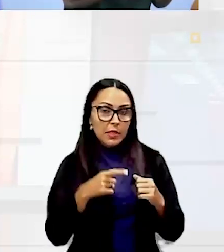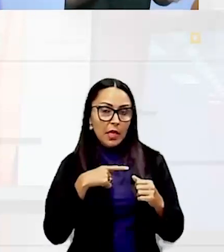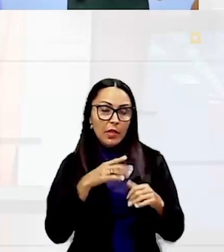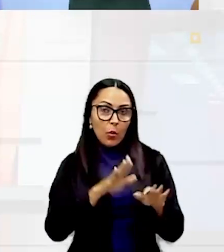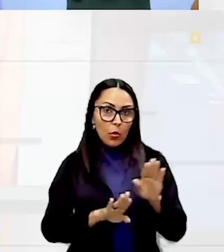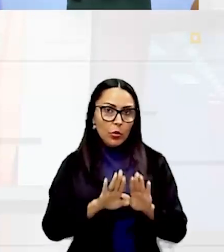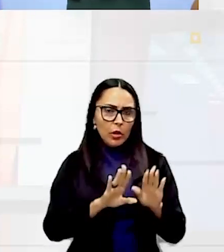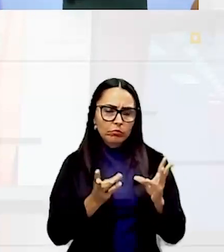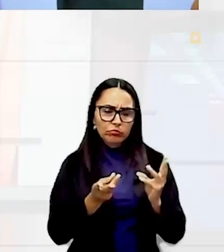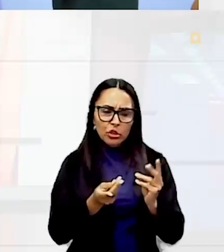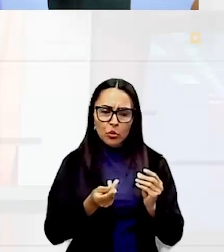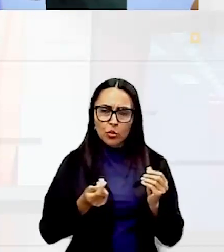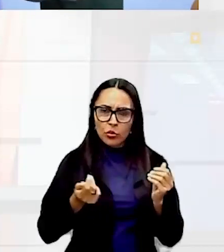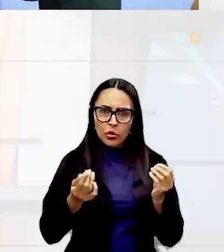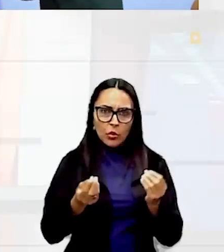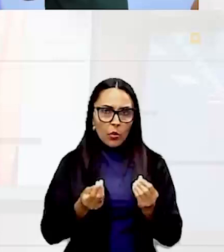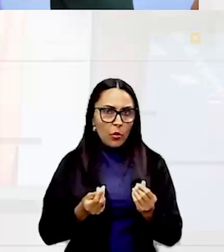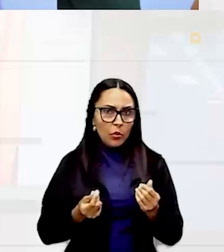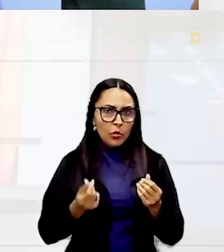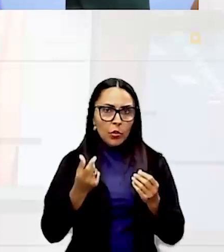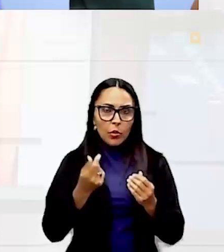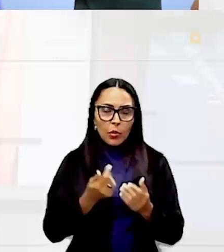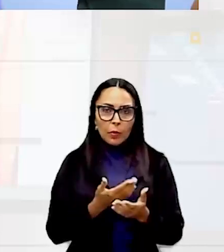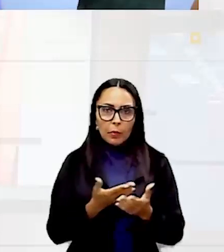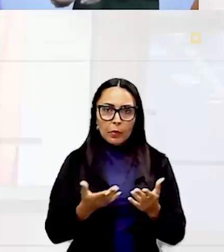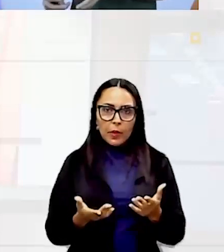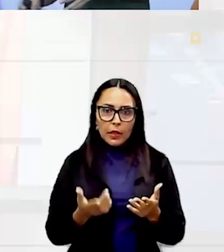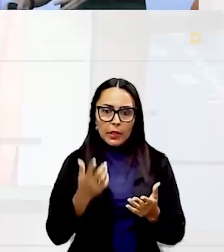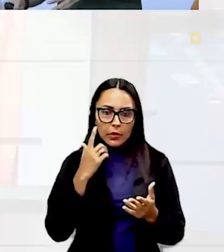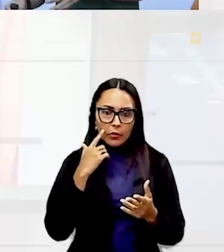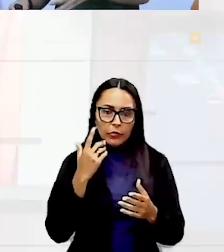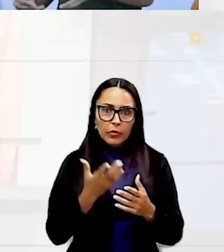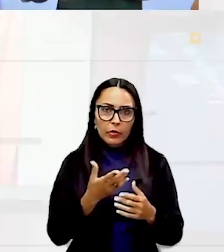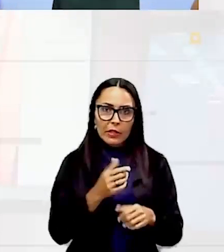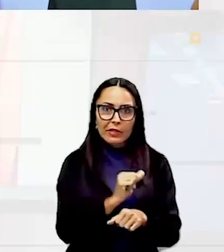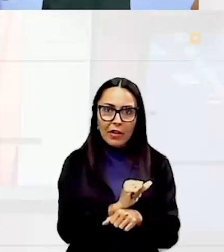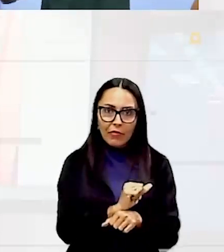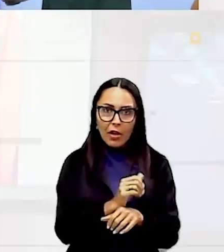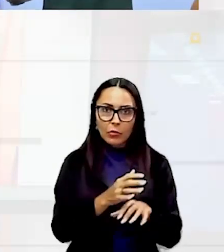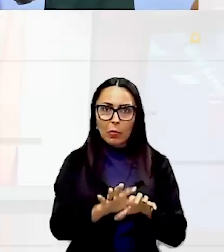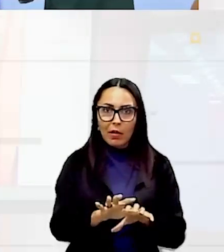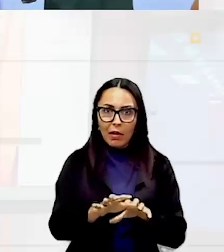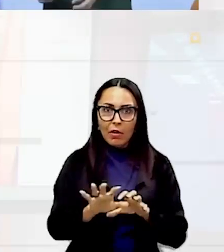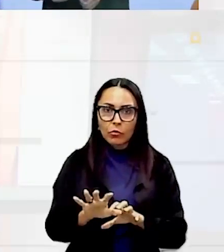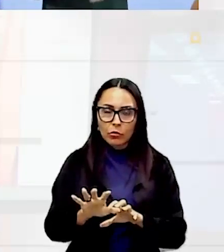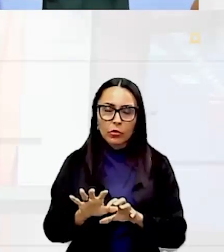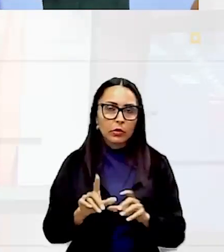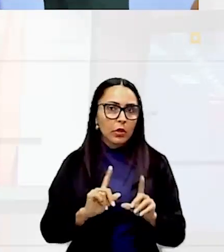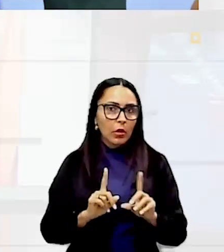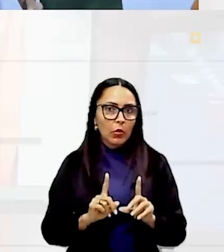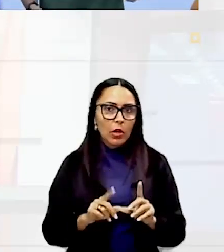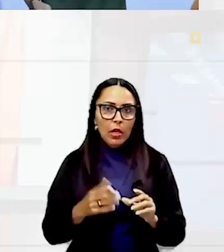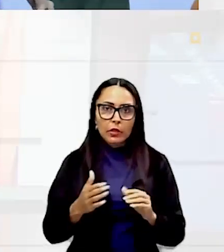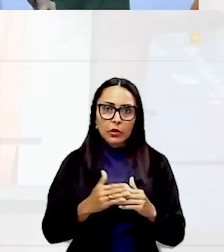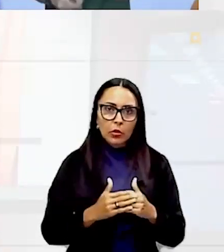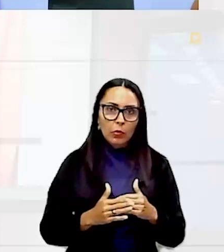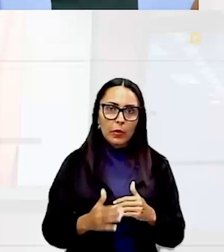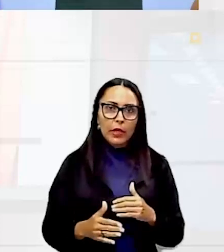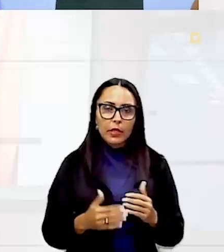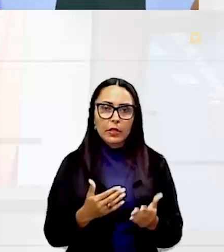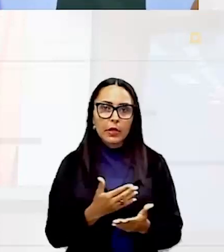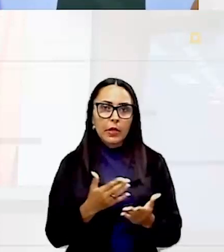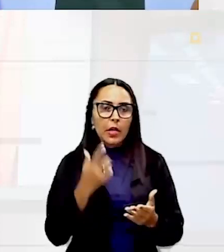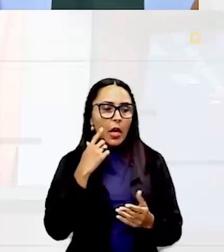cuidado minucioso para que a animação não fique algo travado, algo que você começa uma animação de andar,